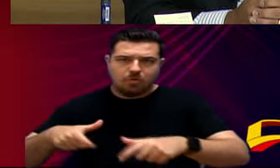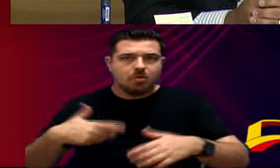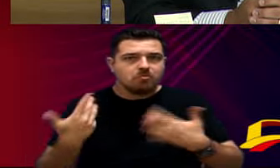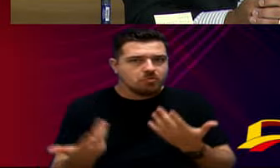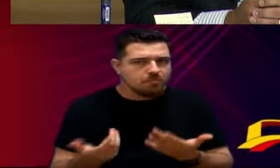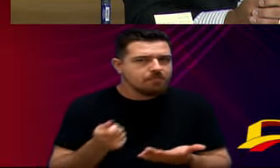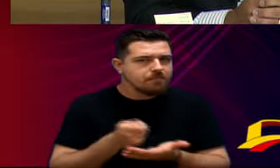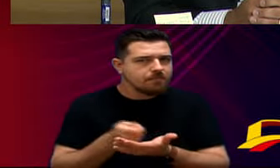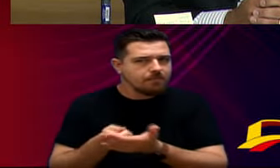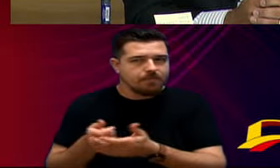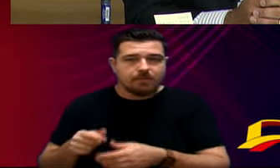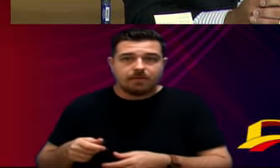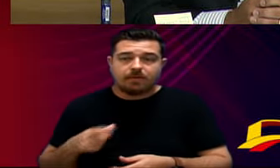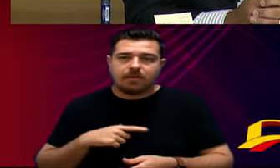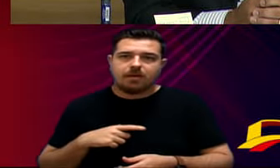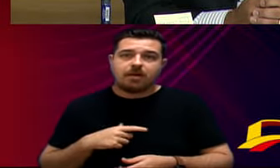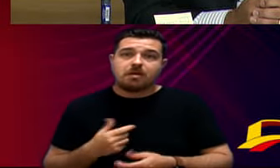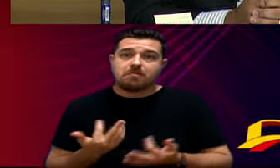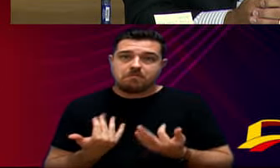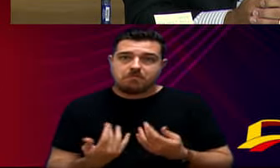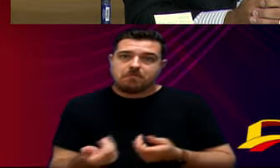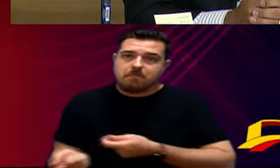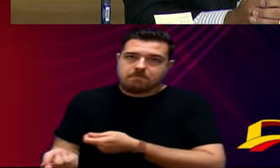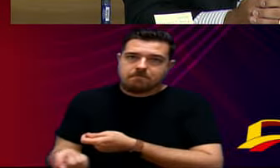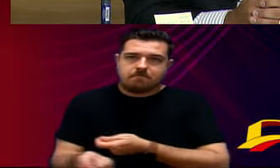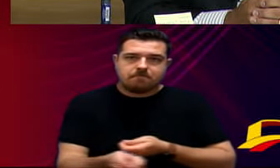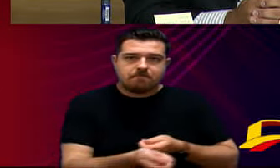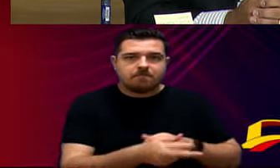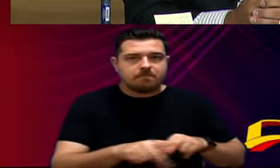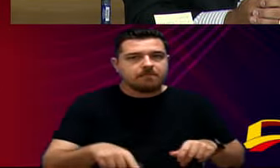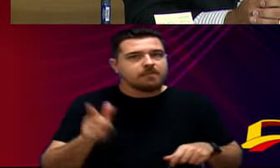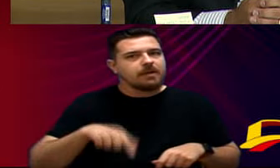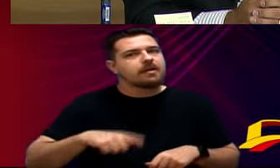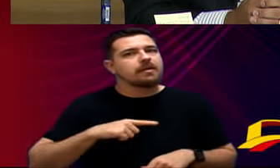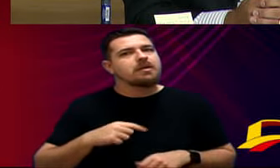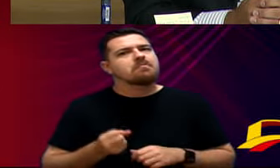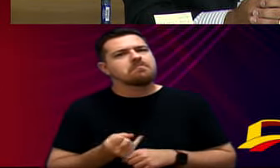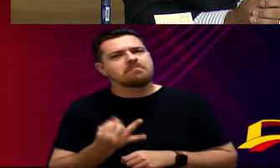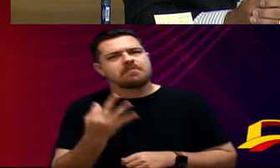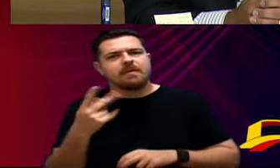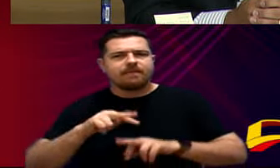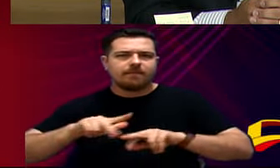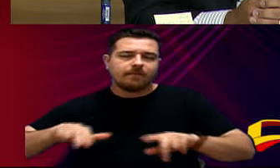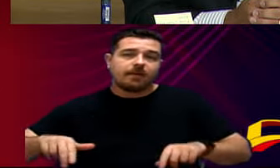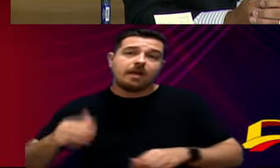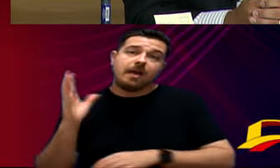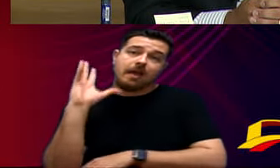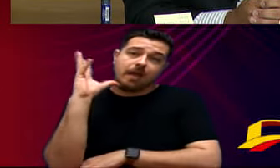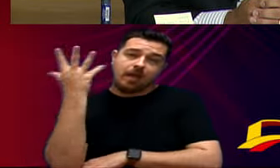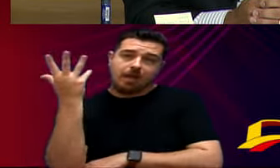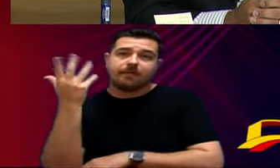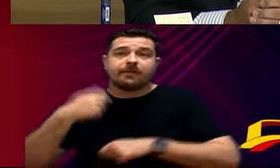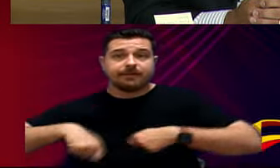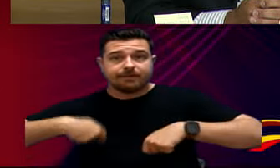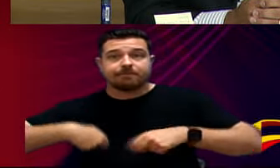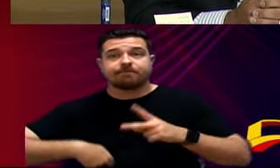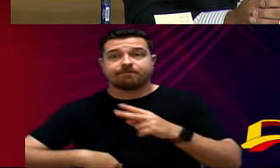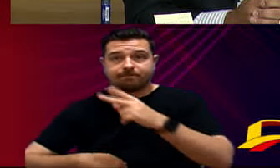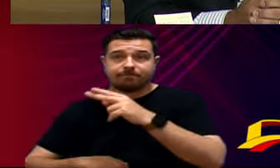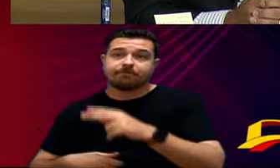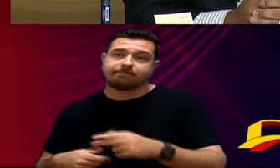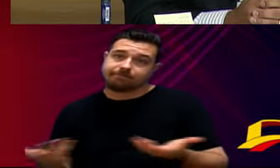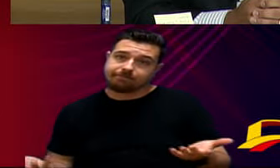porque entra roçagem entra várias questões mas hoje a tem um número muito grande de árvores que não estão sendo feitas podas e nós temos um